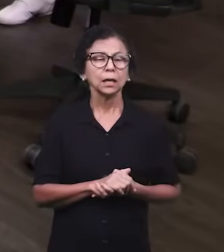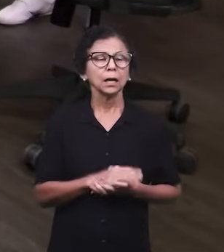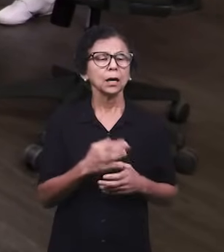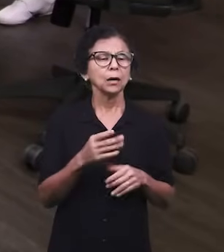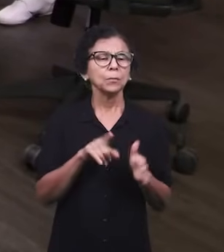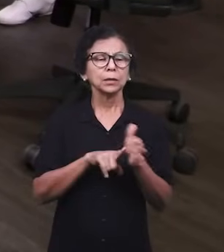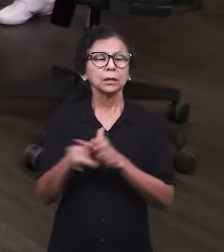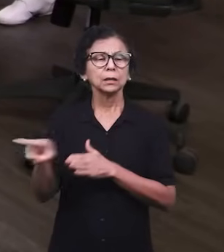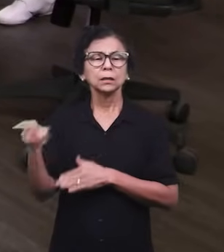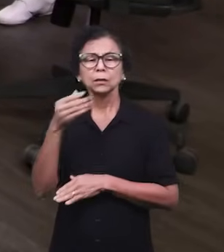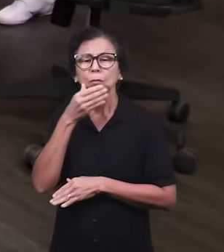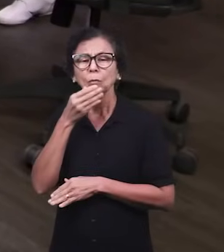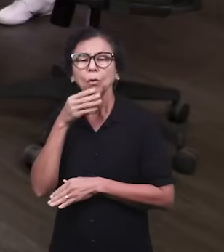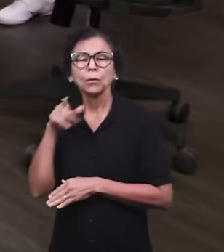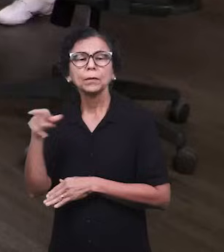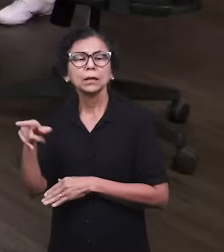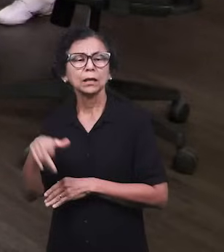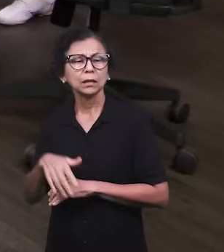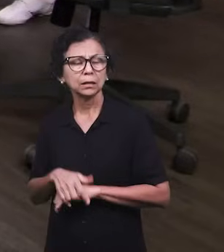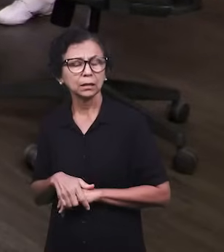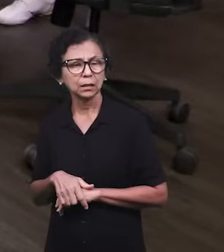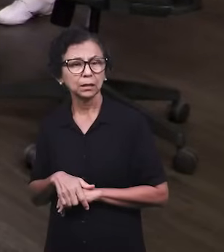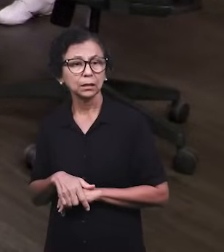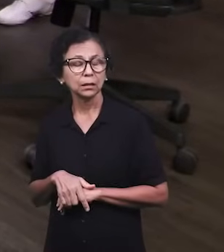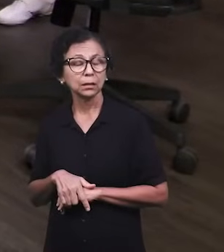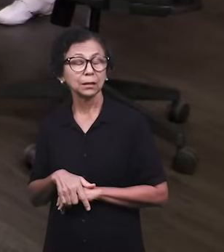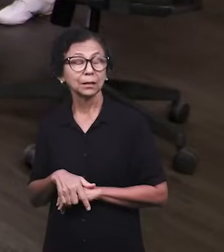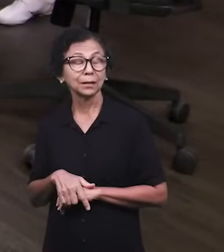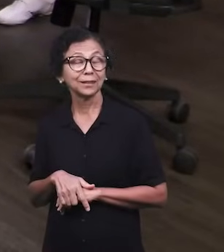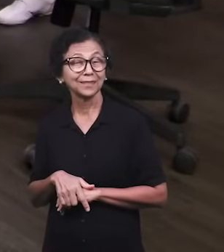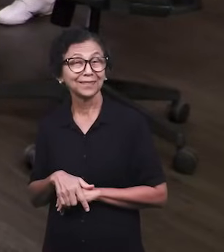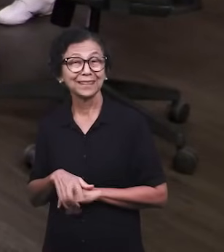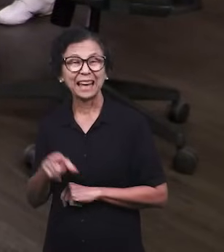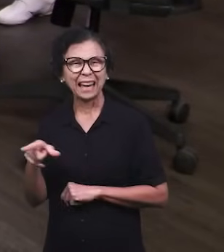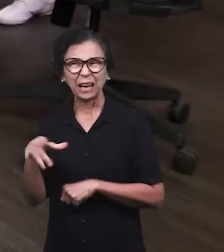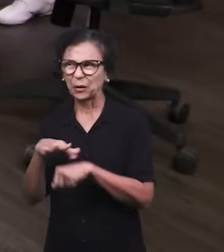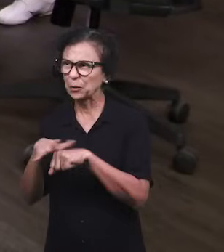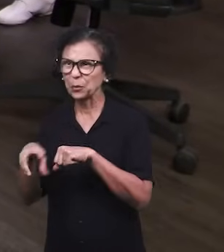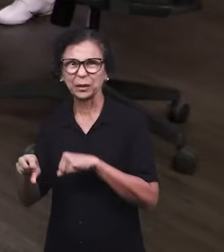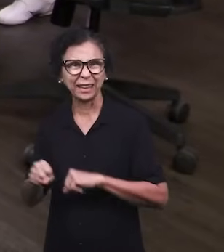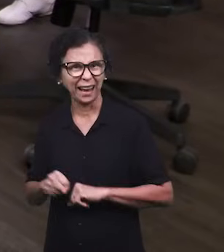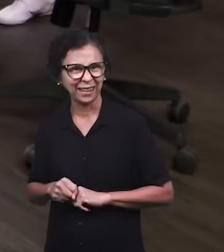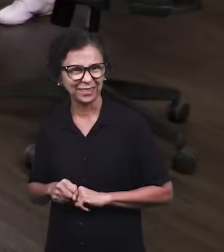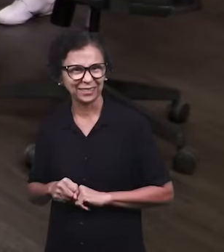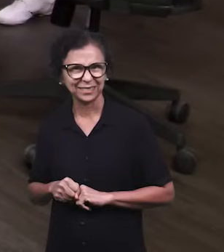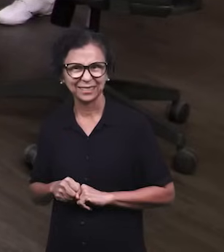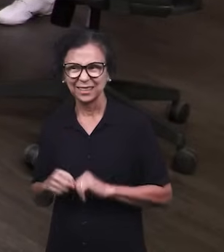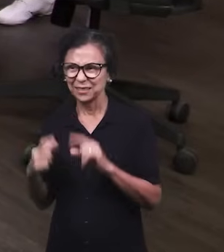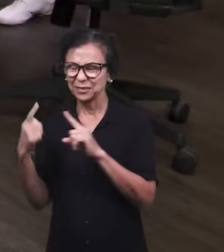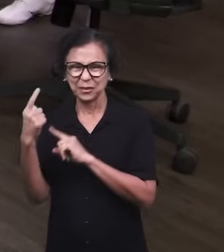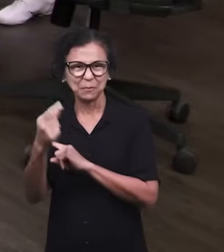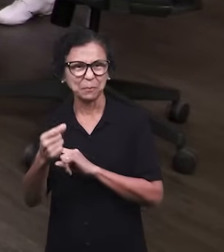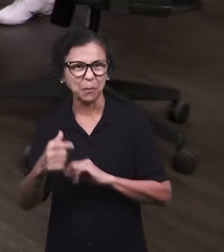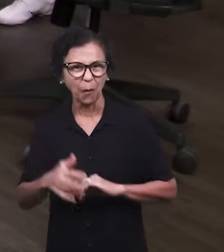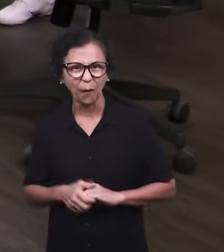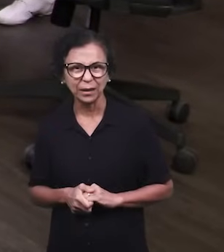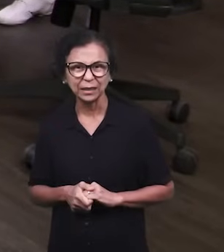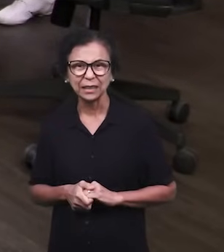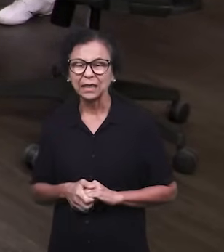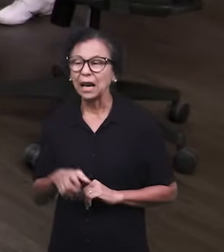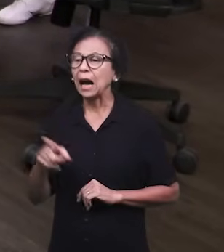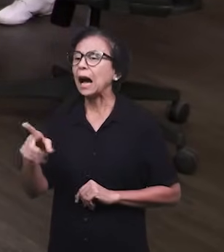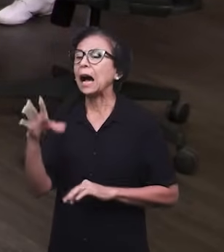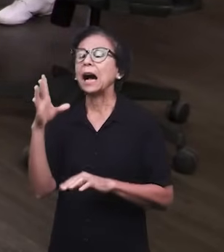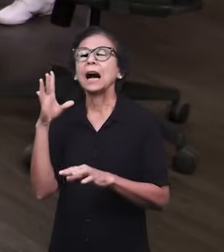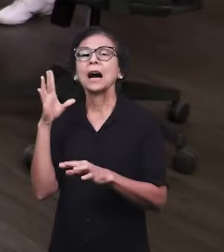tinha falecido. Não, ele recebeu alta, foi para casa, foi curado. Eu falei, não, agora eu vou atrás dele. Vou procurar saber o nome dele, descobri,